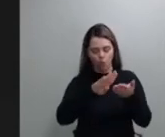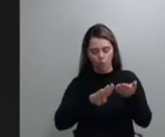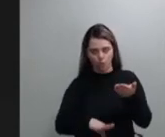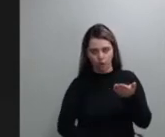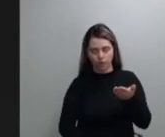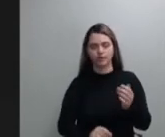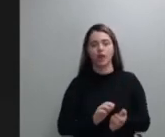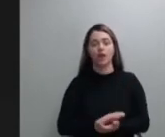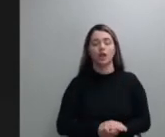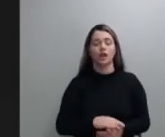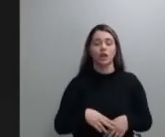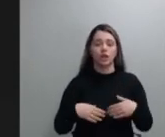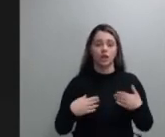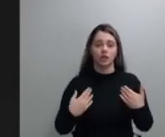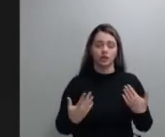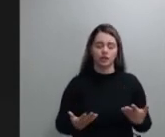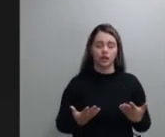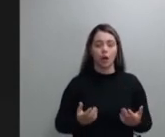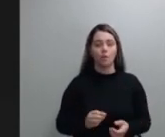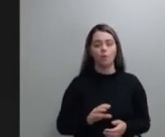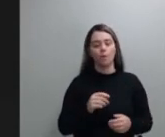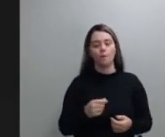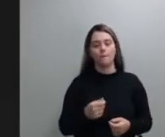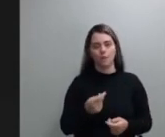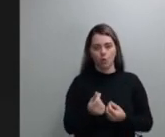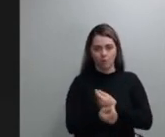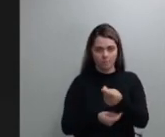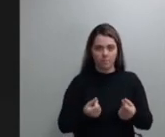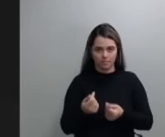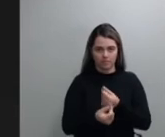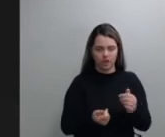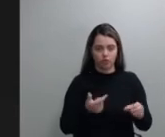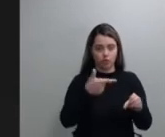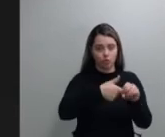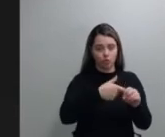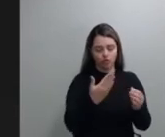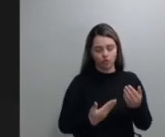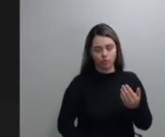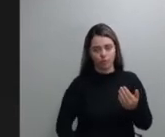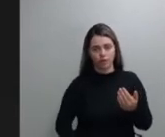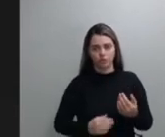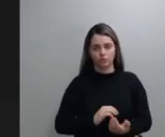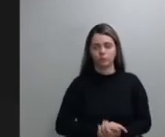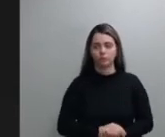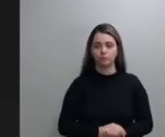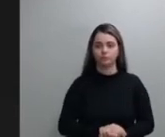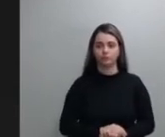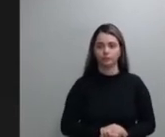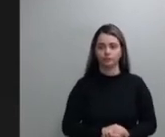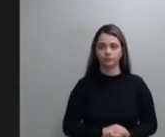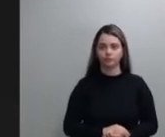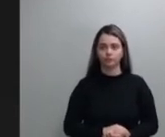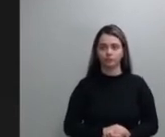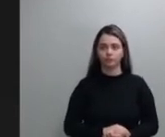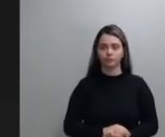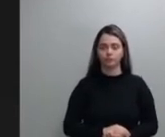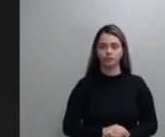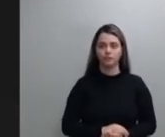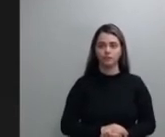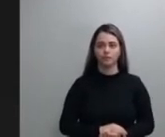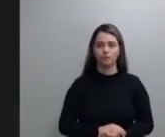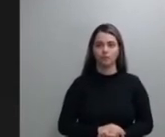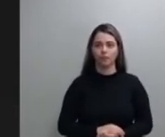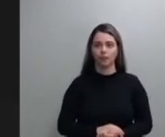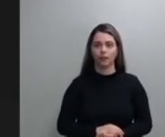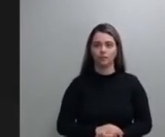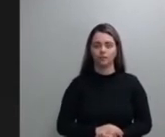o grau originário o segundo grau originário digo aqui do item 15 do meu voto é só um item